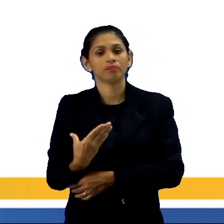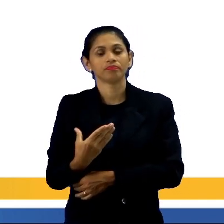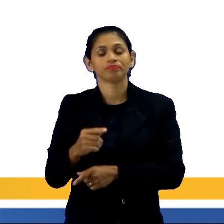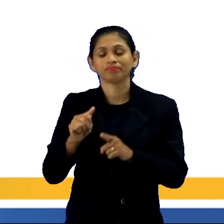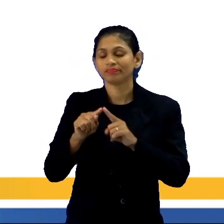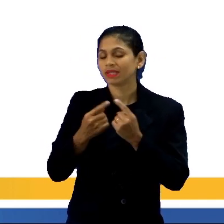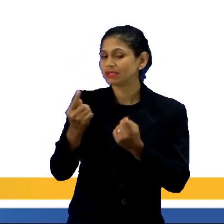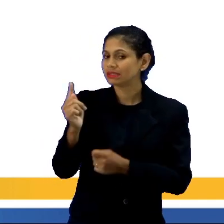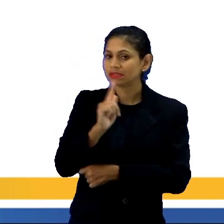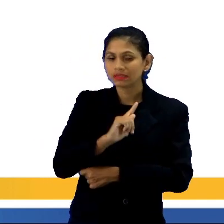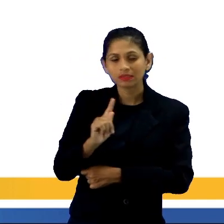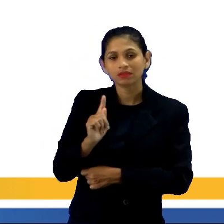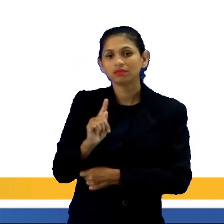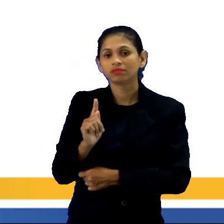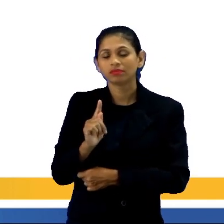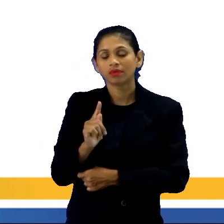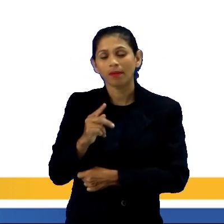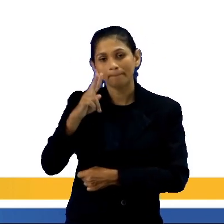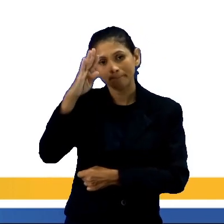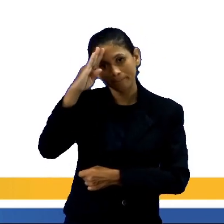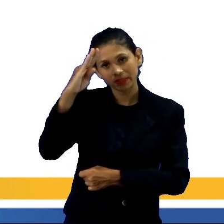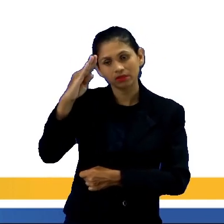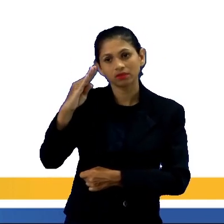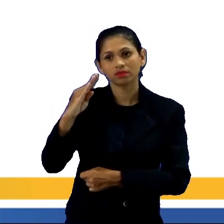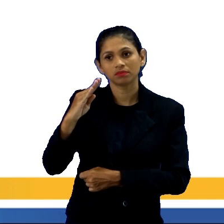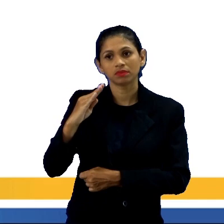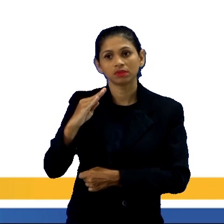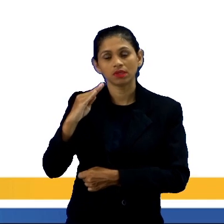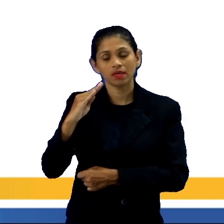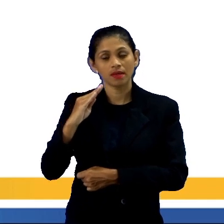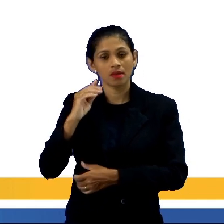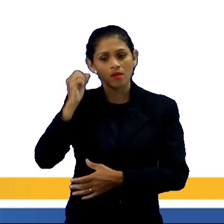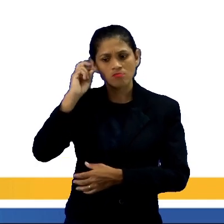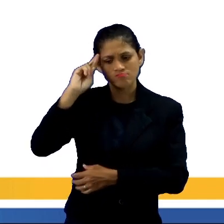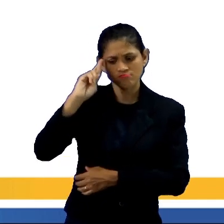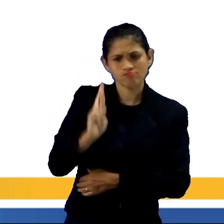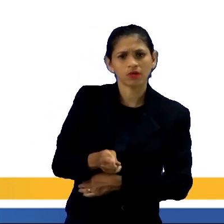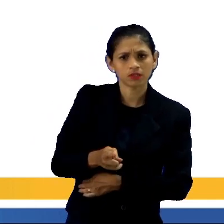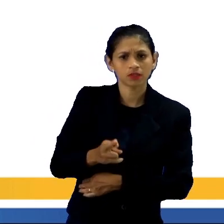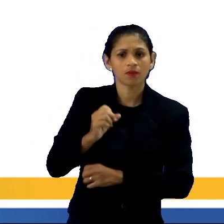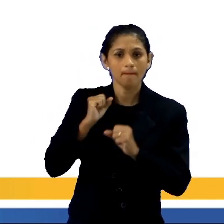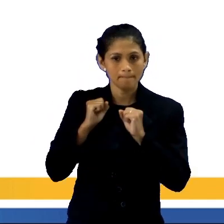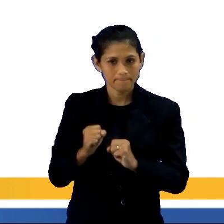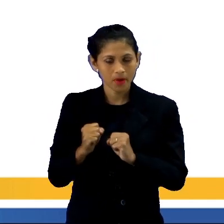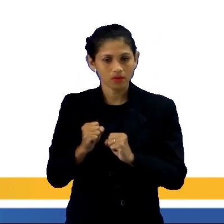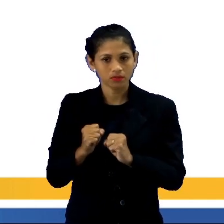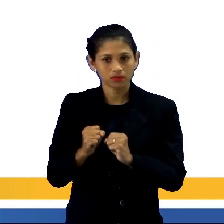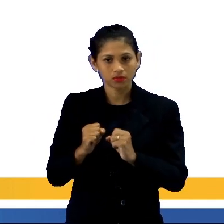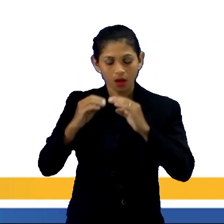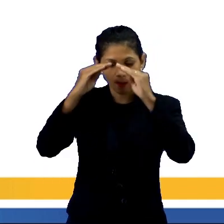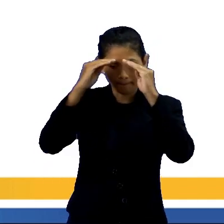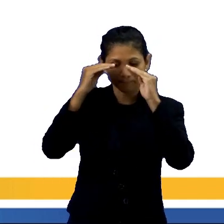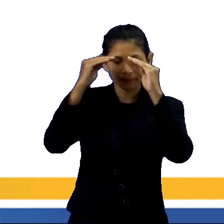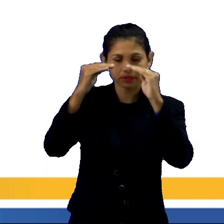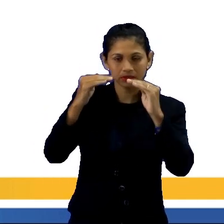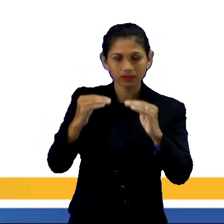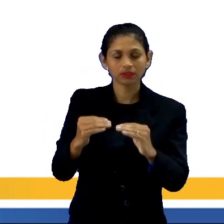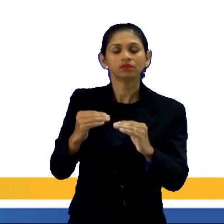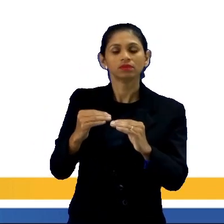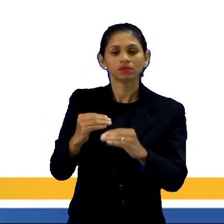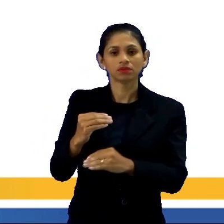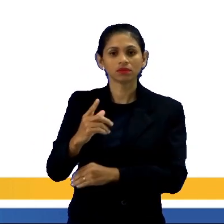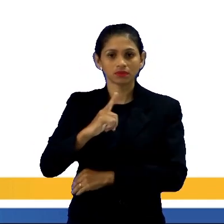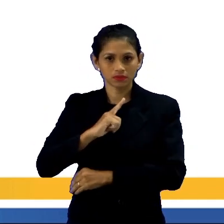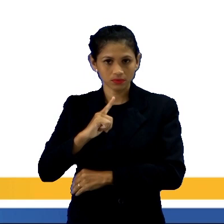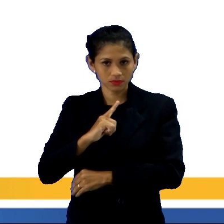quem não comunga com a tese de que manda quem pode e obedece quem tem juízo. Se a igualdade entre os humanos